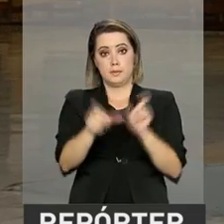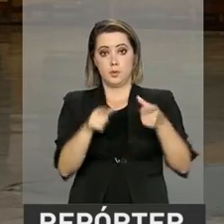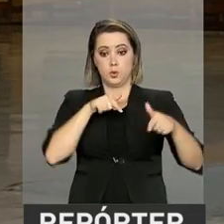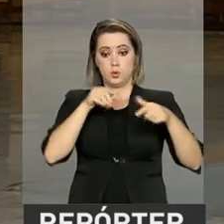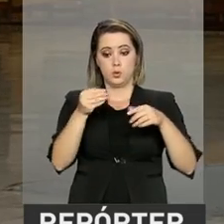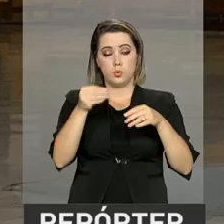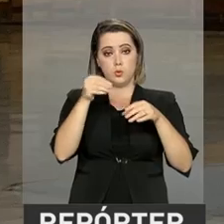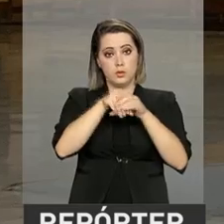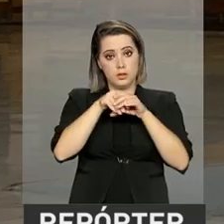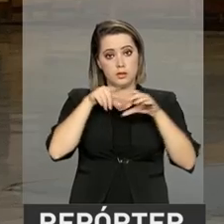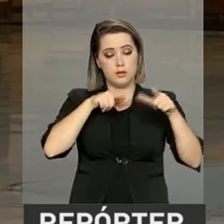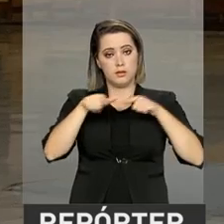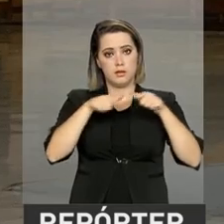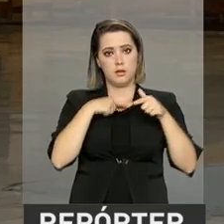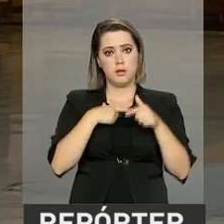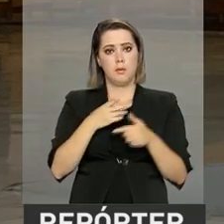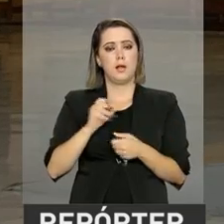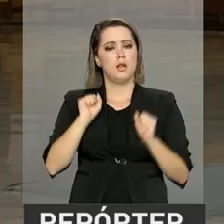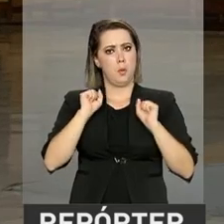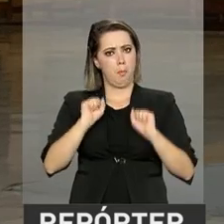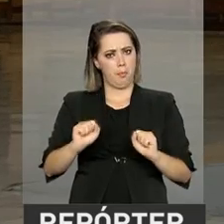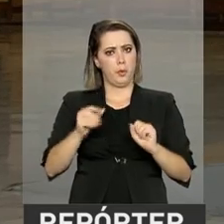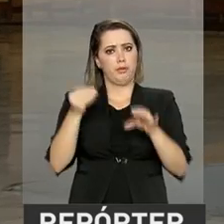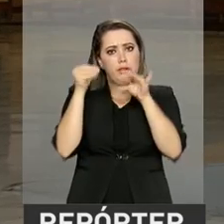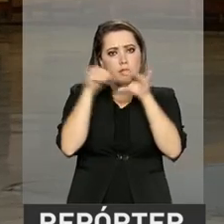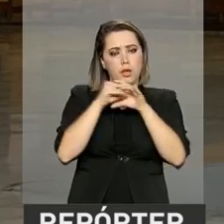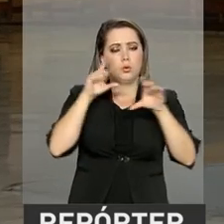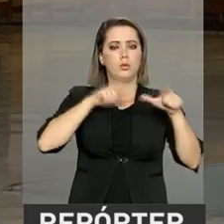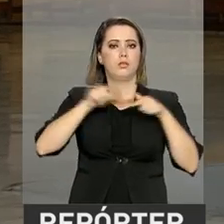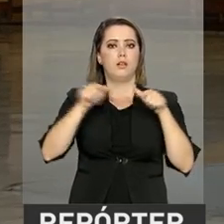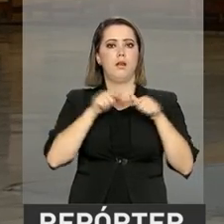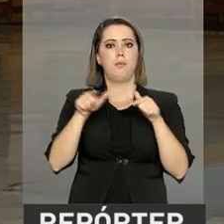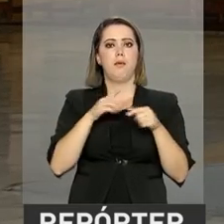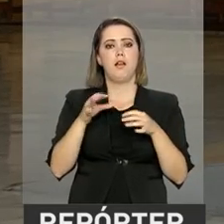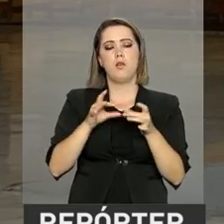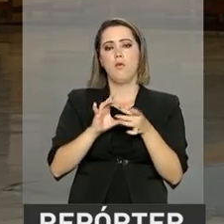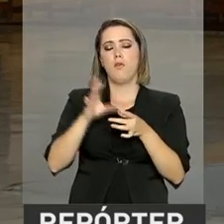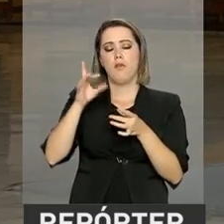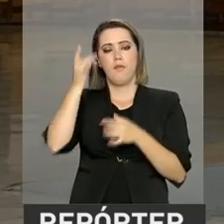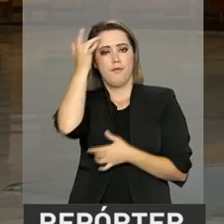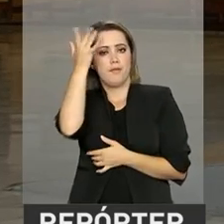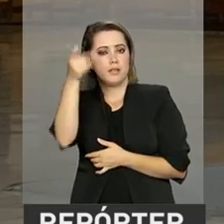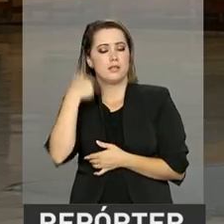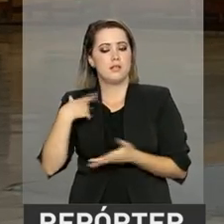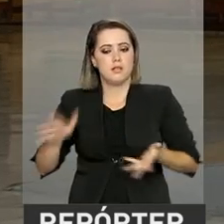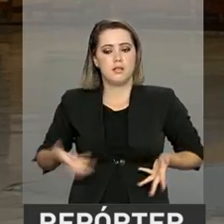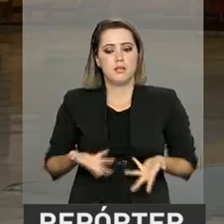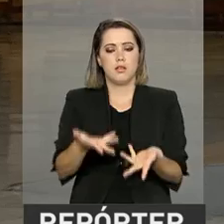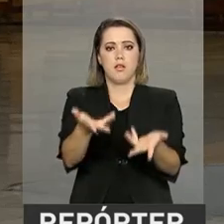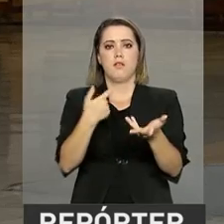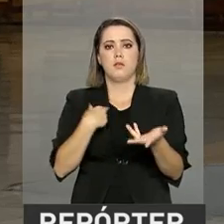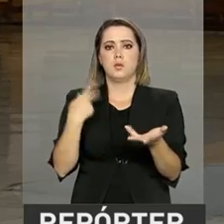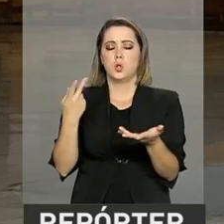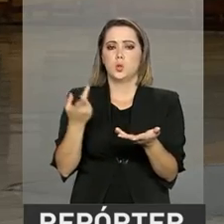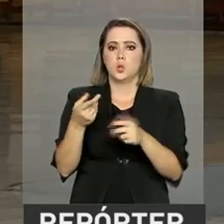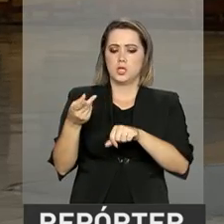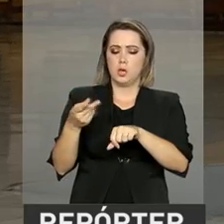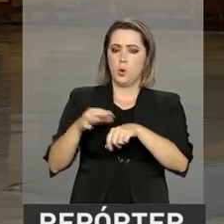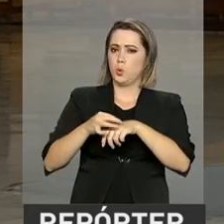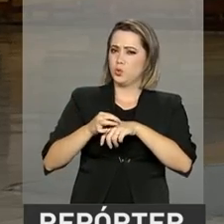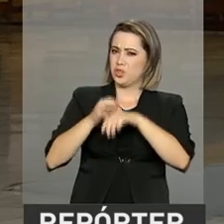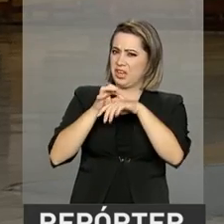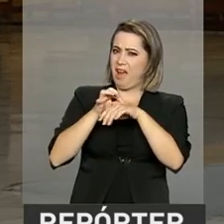públicos se utilizavam do Poder do cargo para facilitar a produção de alimentos adulterados por frigoríficos